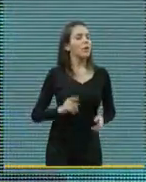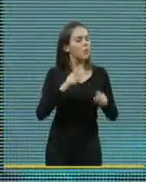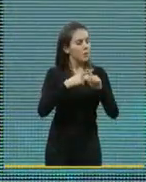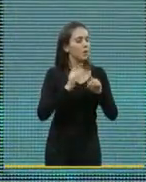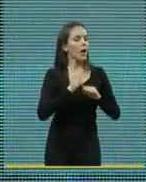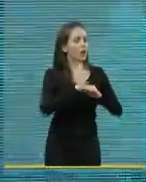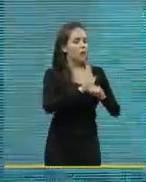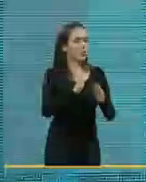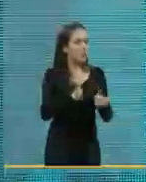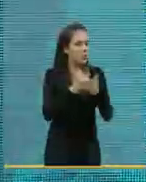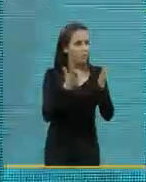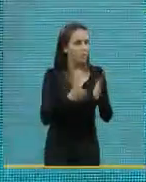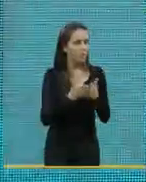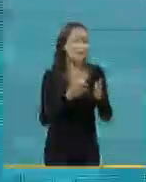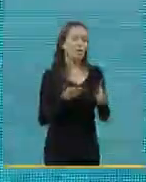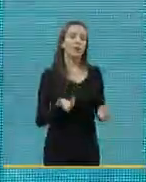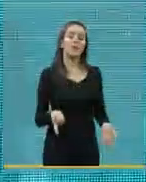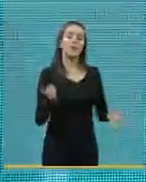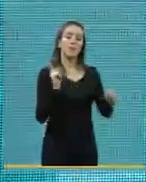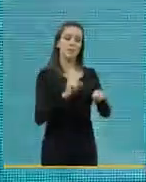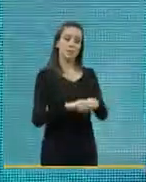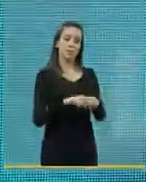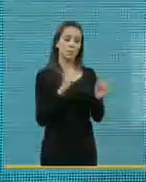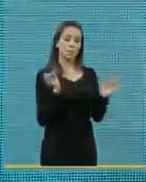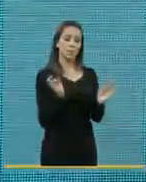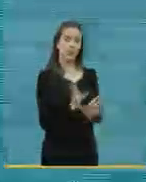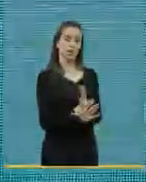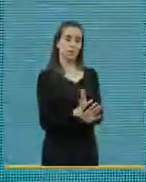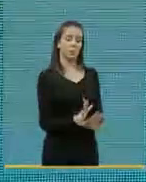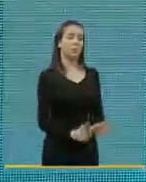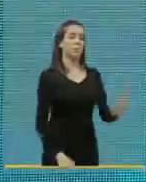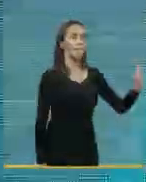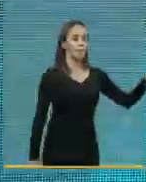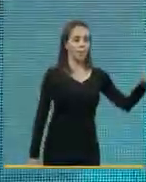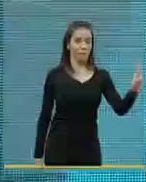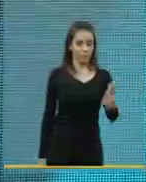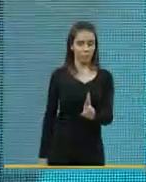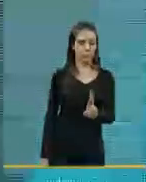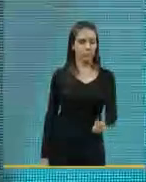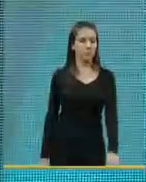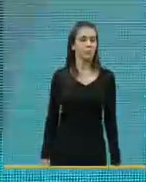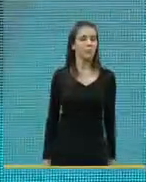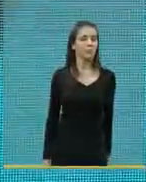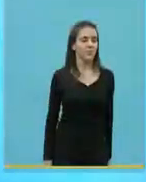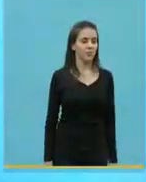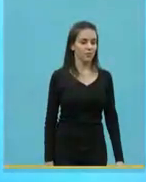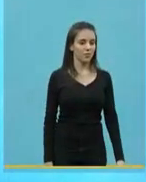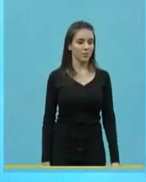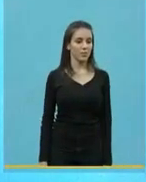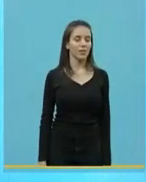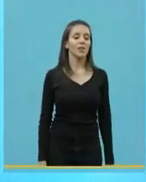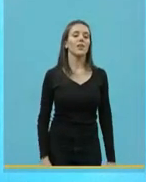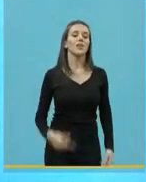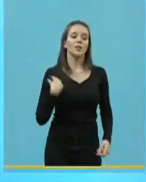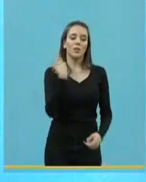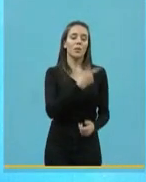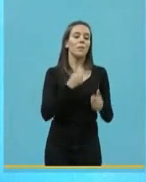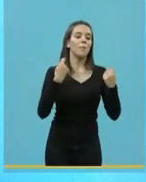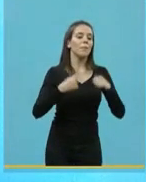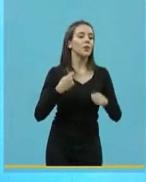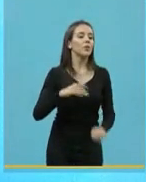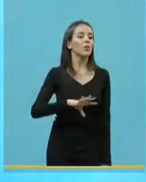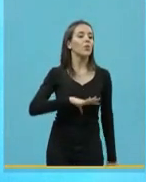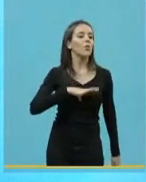também acabar porque assim acabou tempo candidata tréplica de um minuto para o candidato é preciso ter coragem